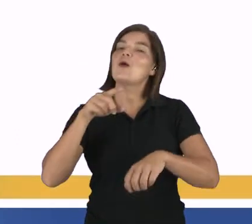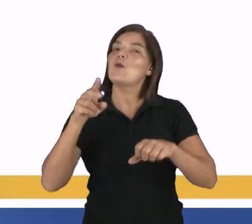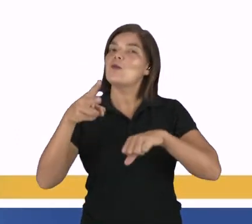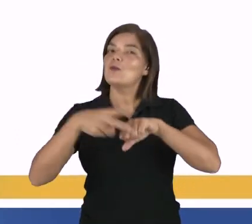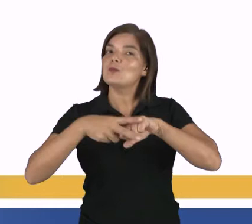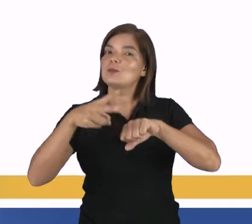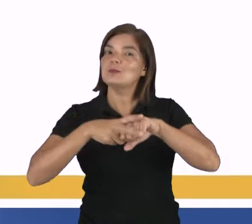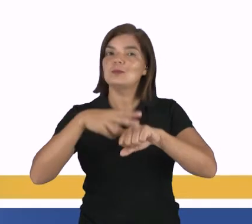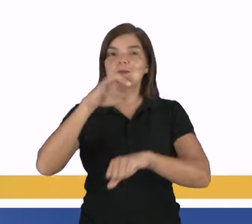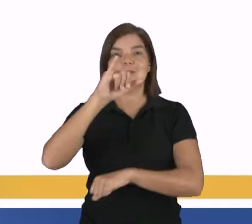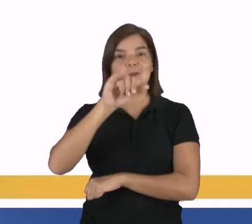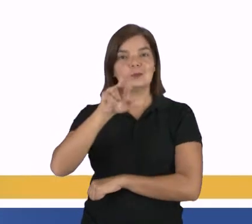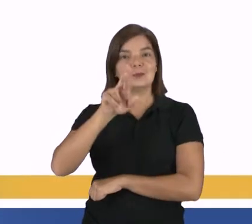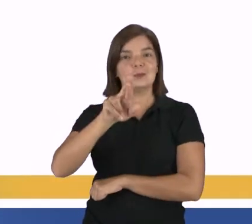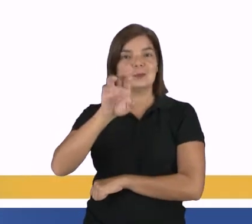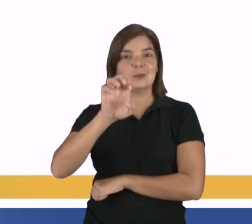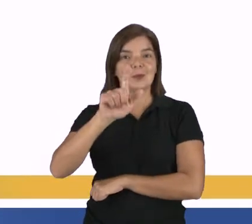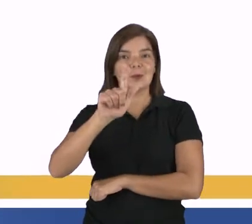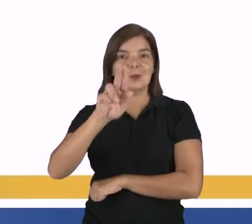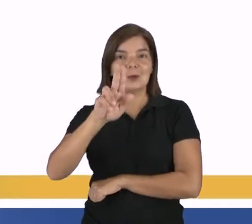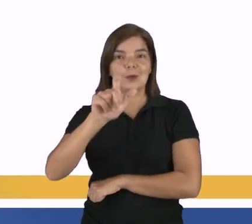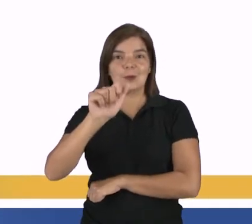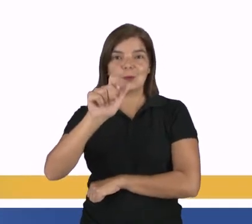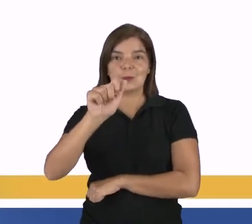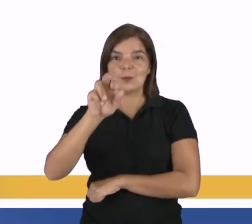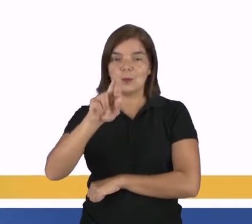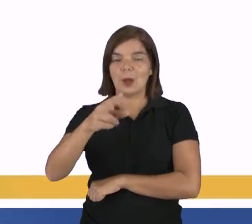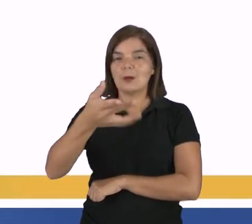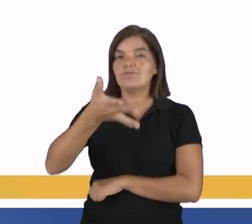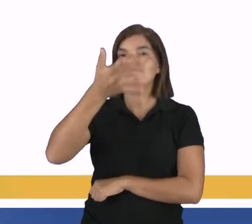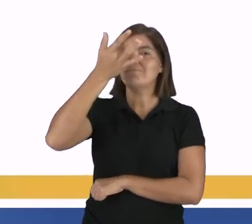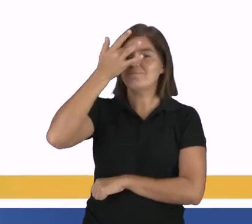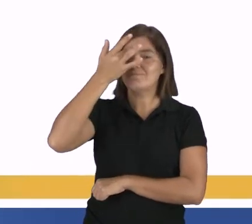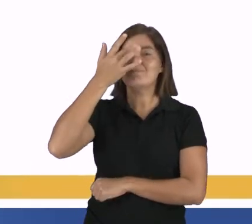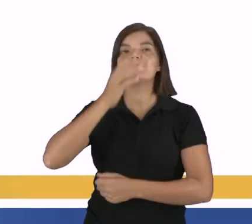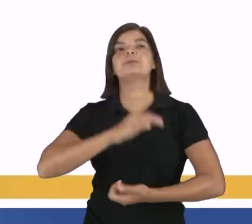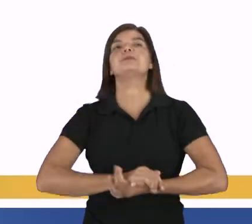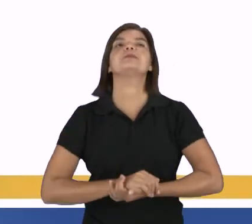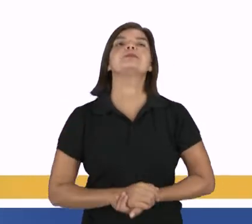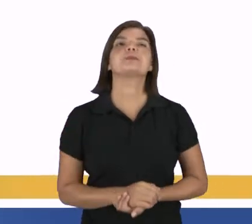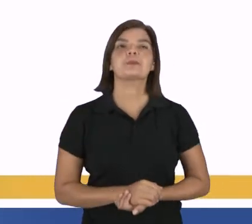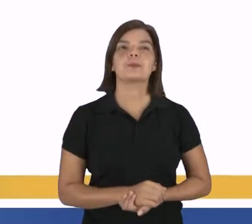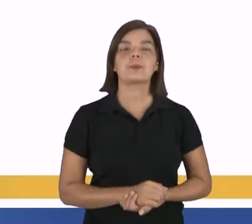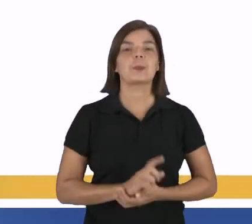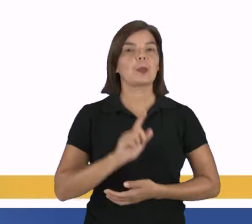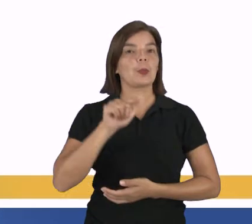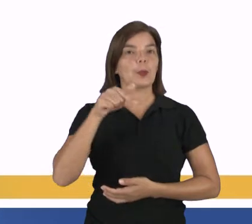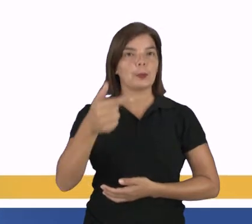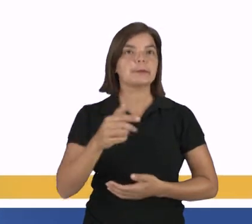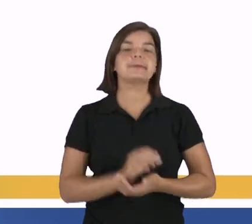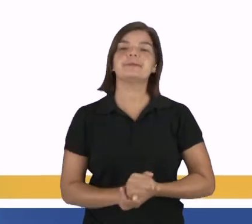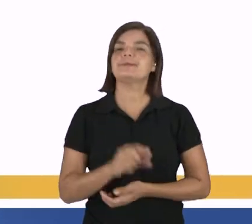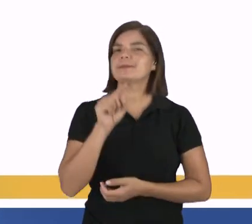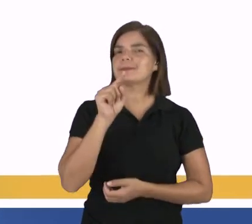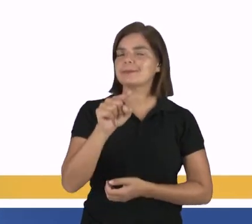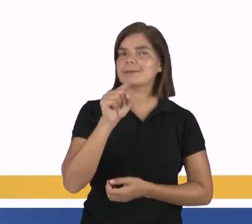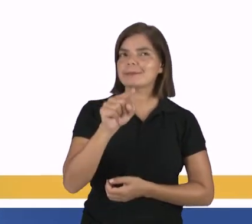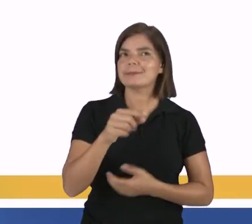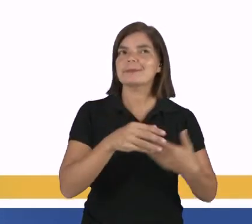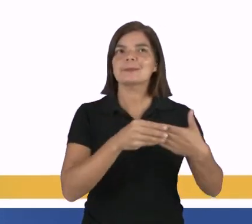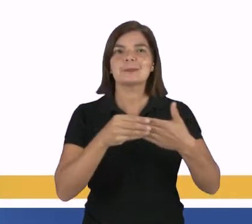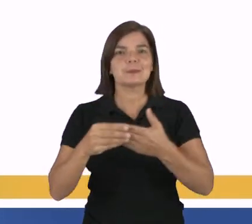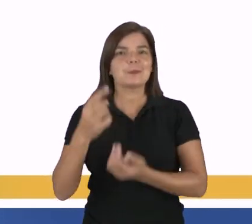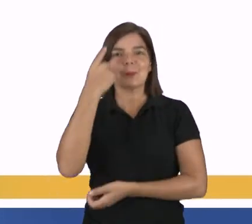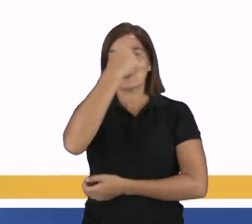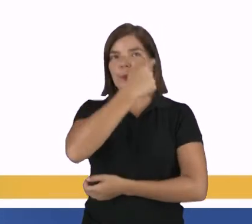vocês precisam memorizar, porque não segue aquela regrinha do ED. Outra frase, você